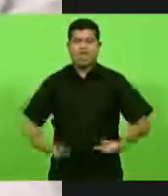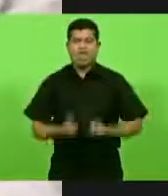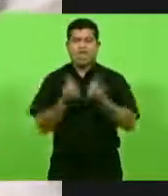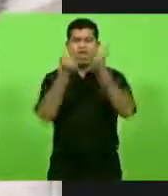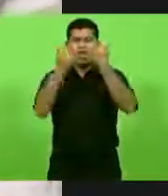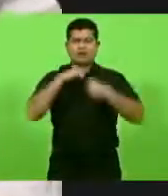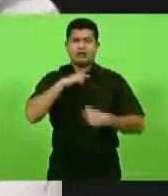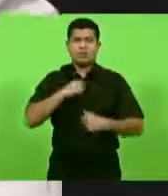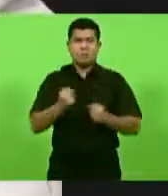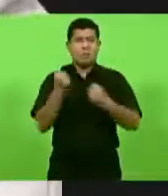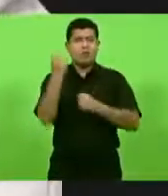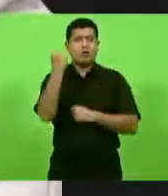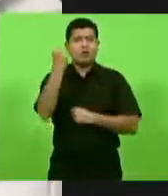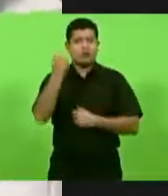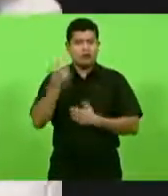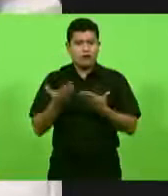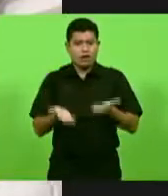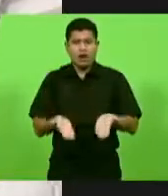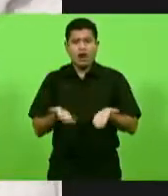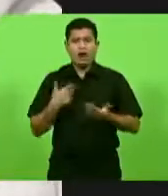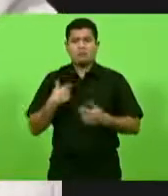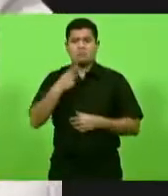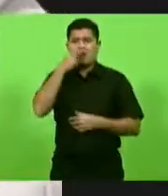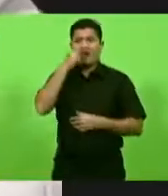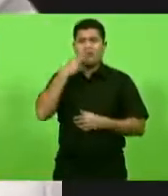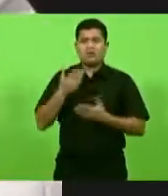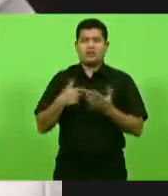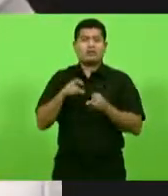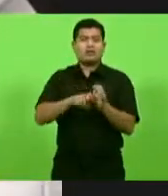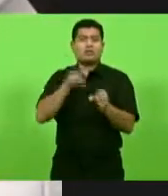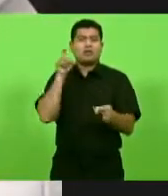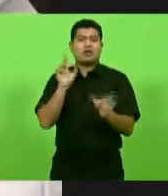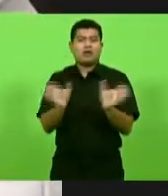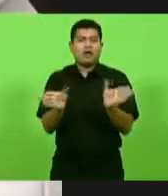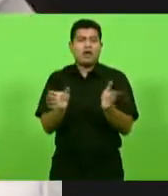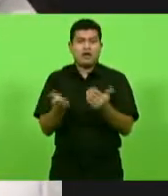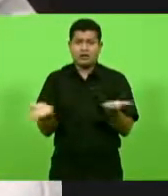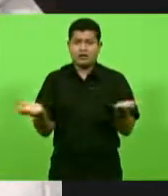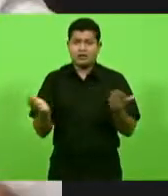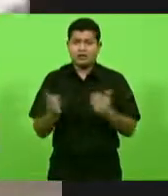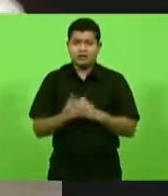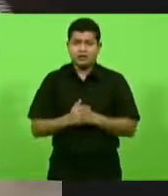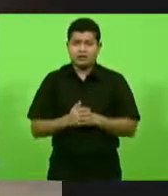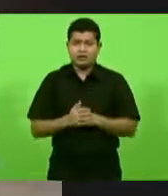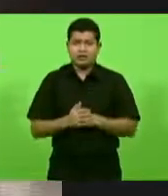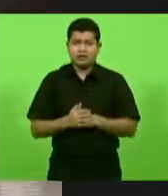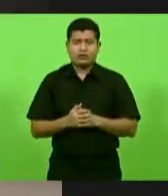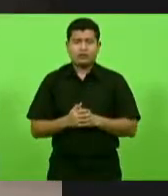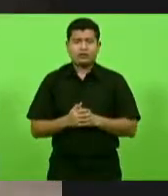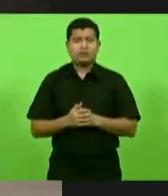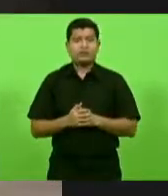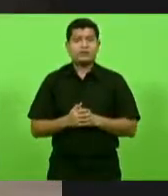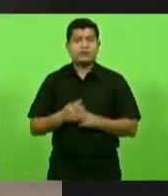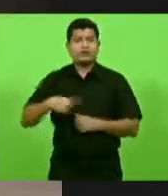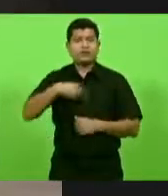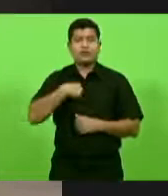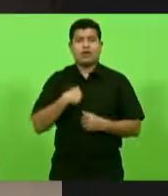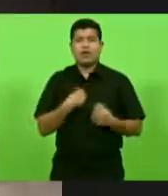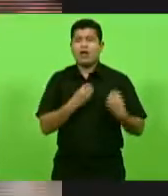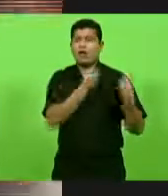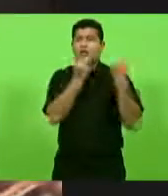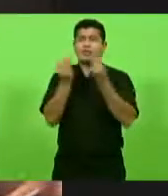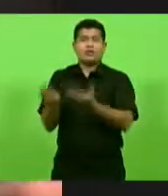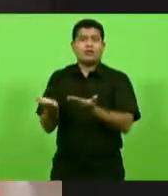da nação. Eles já nos tratam assim. E aí, quando a gente oferece dinheiro